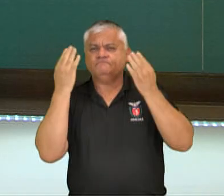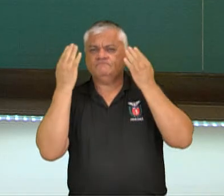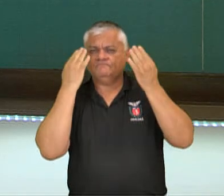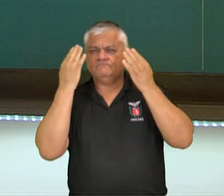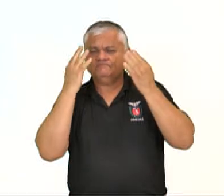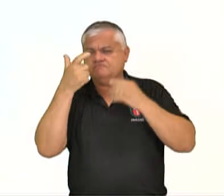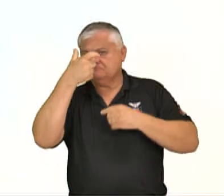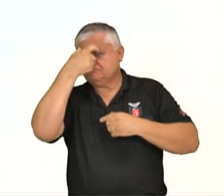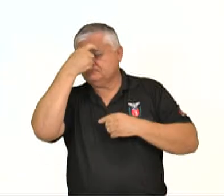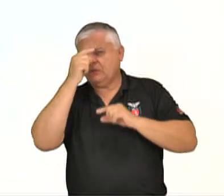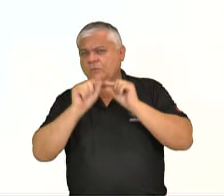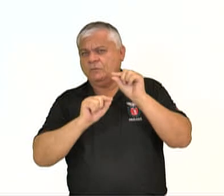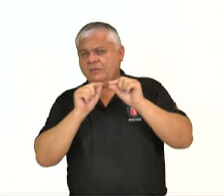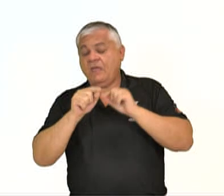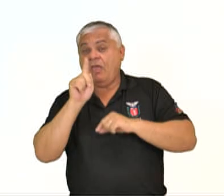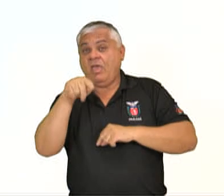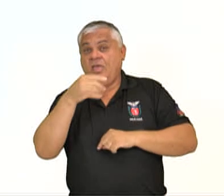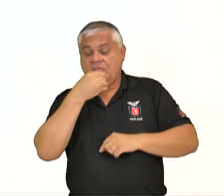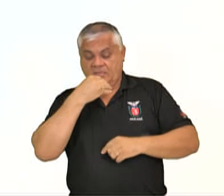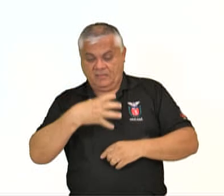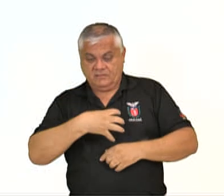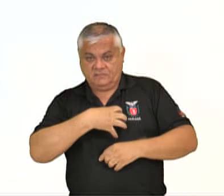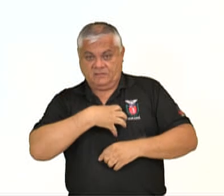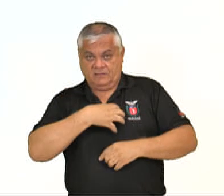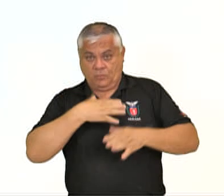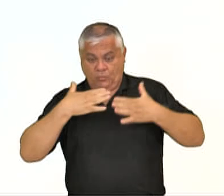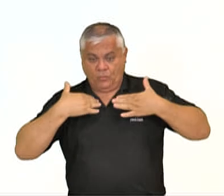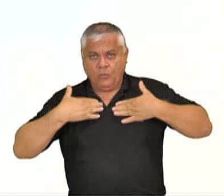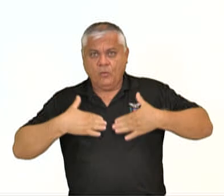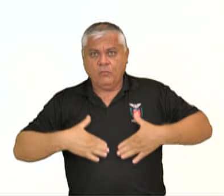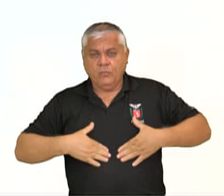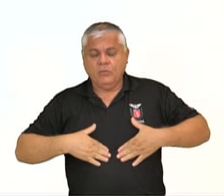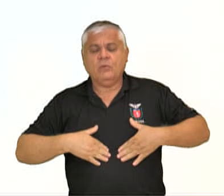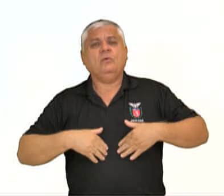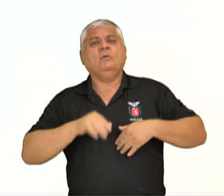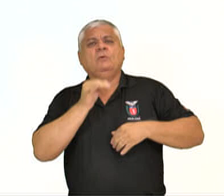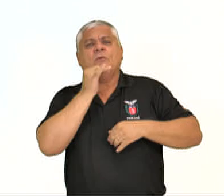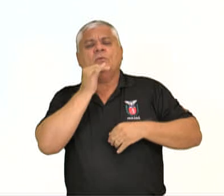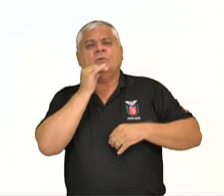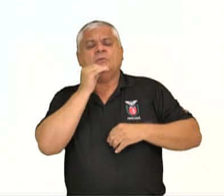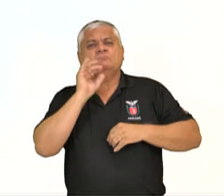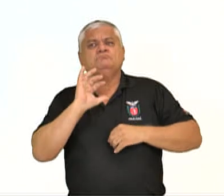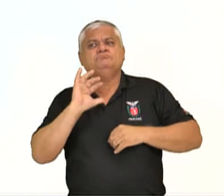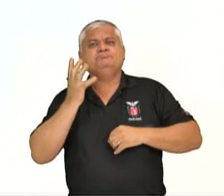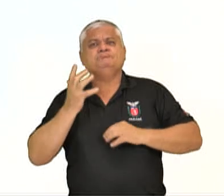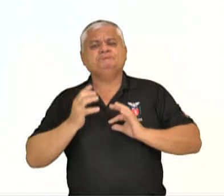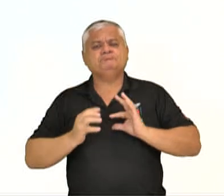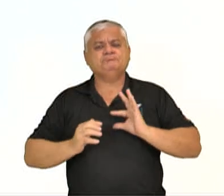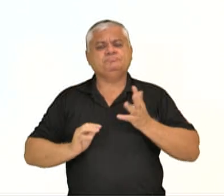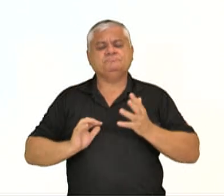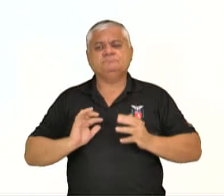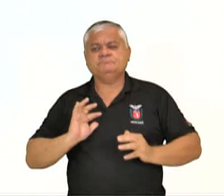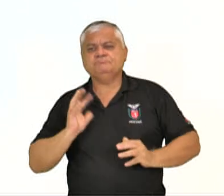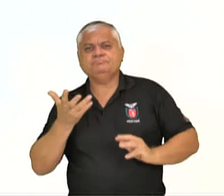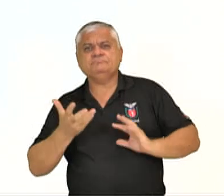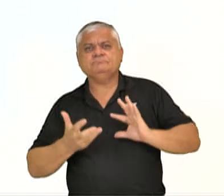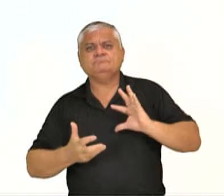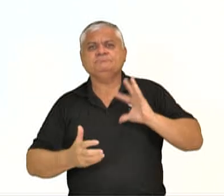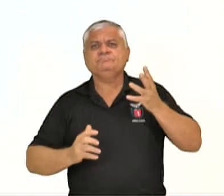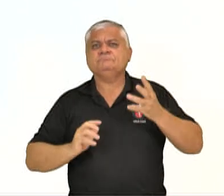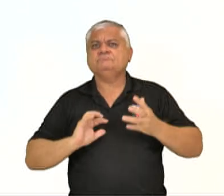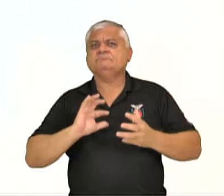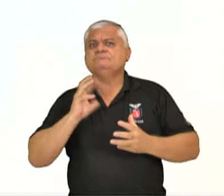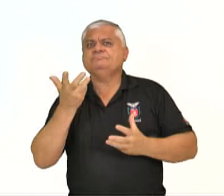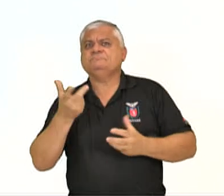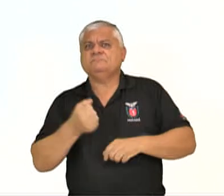Sensações psicológicas são as sensações corporais que acontecem de acordo com as